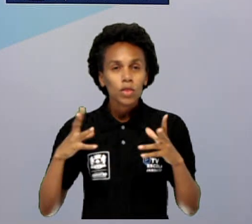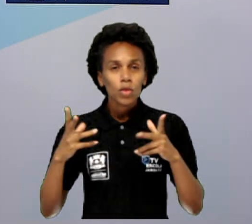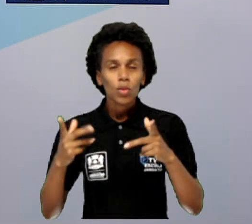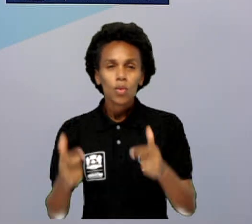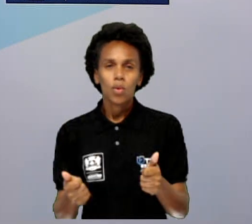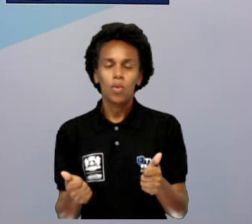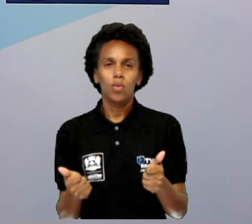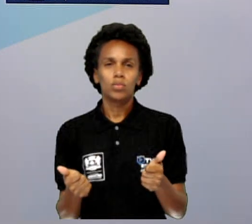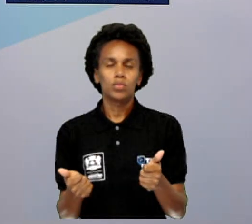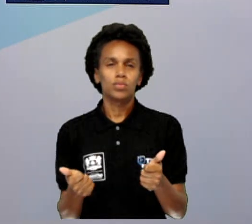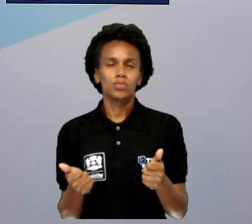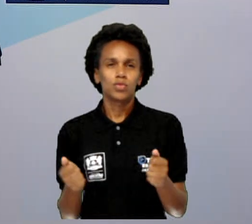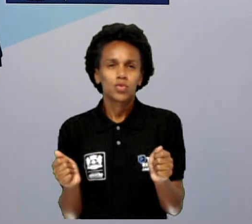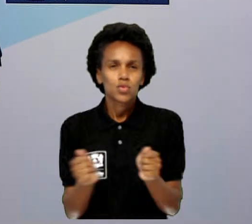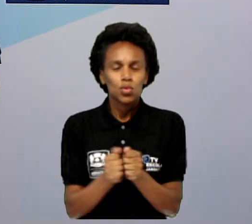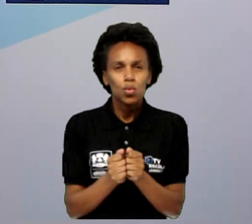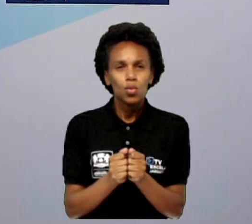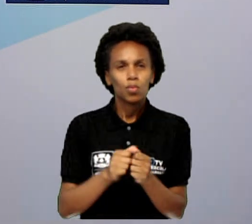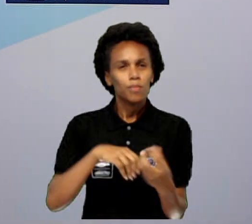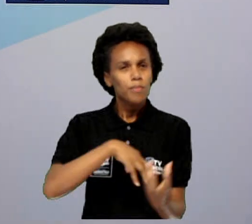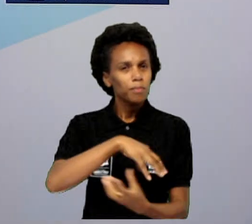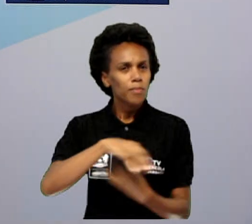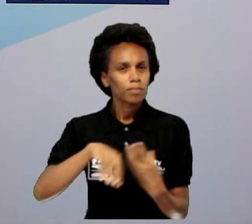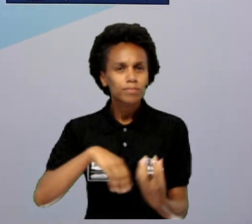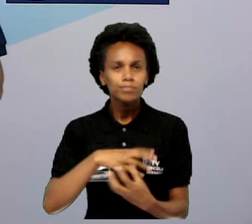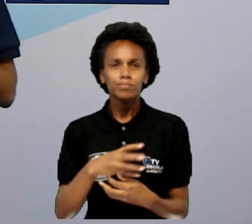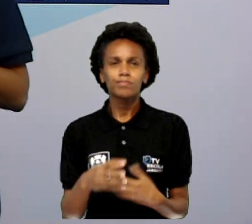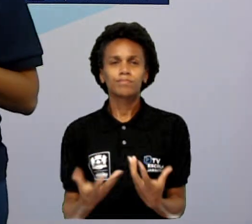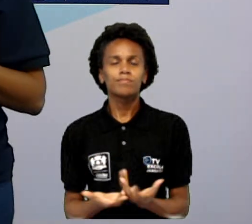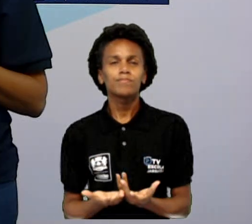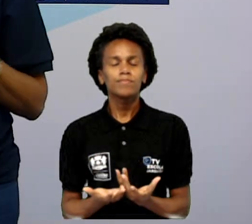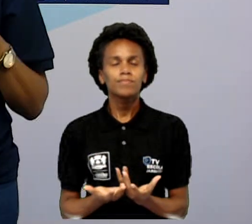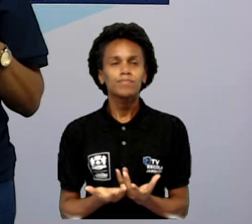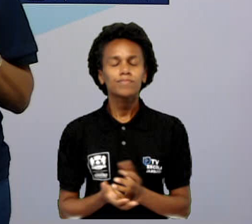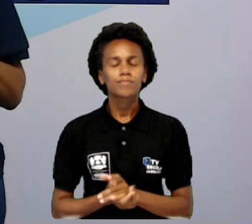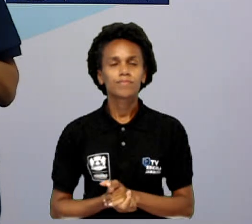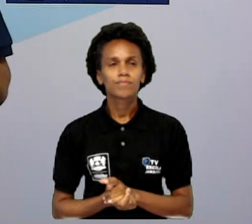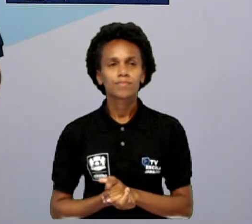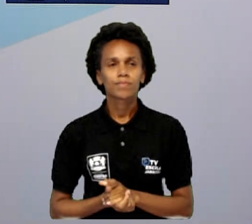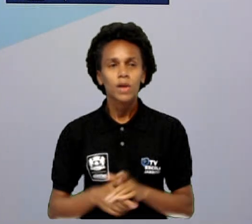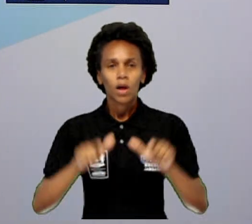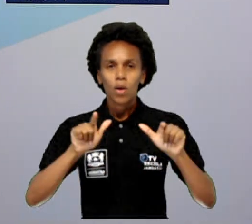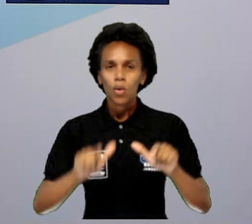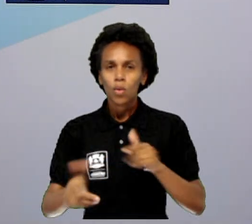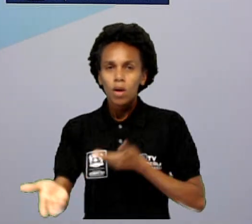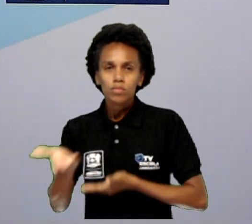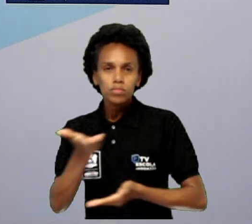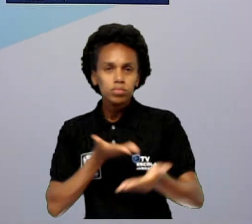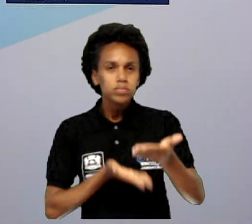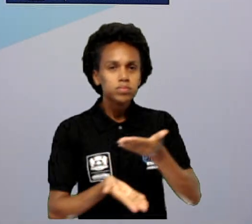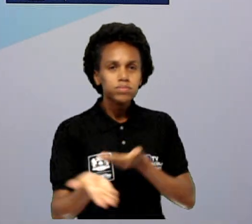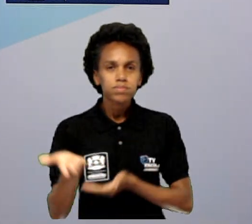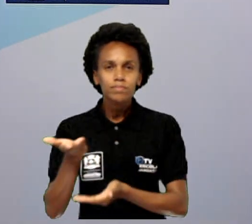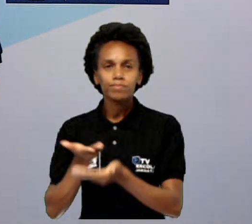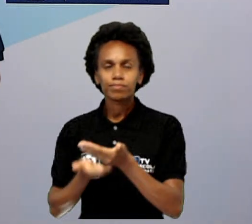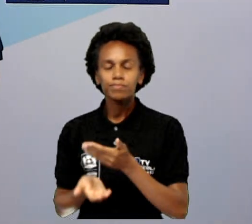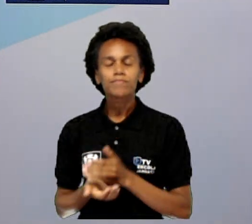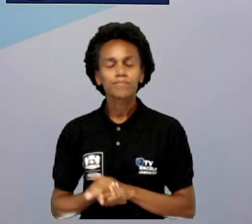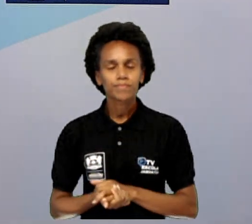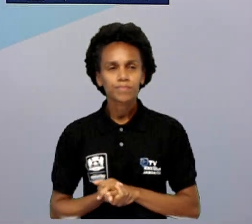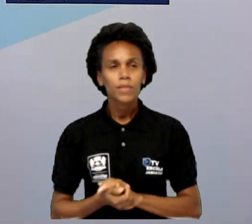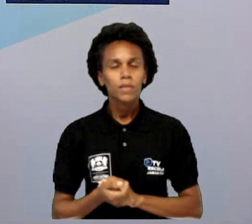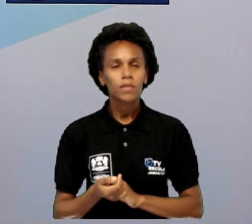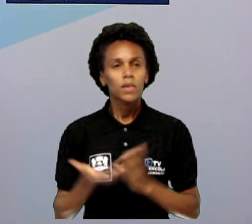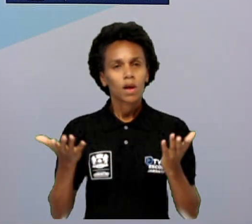a trocar, tá certo? Então, vamos ver algumas vamos dizer